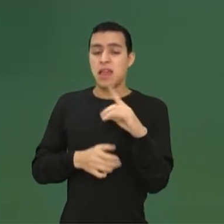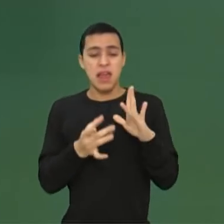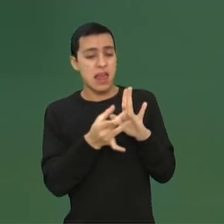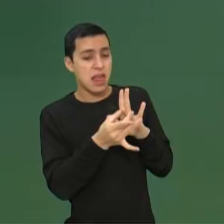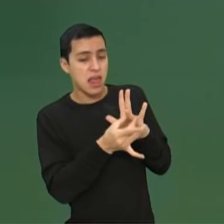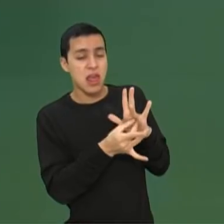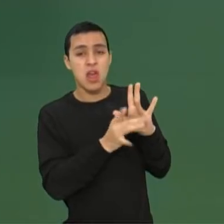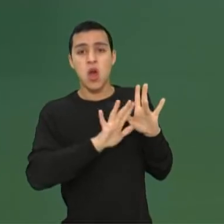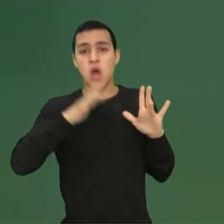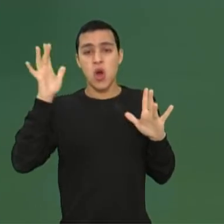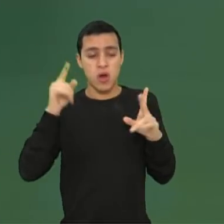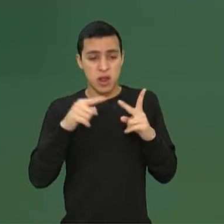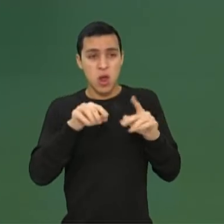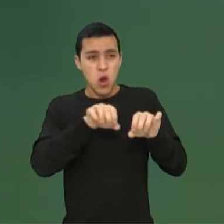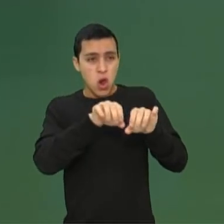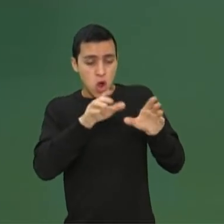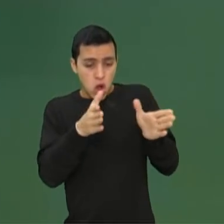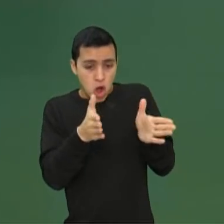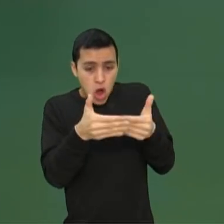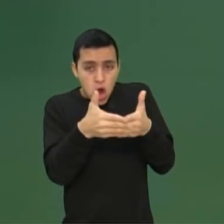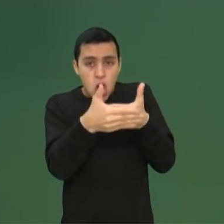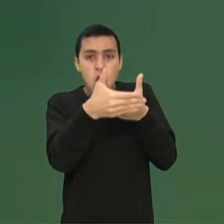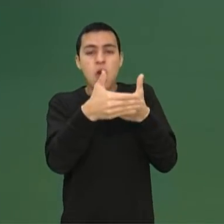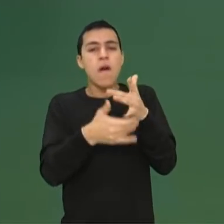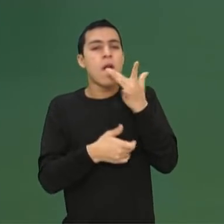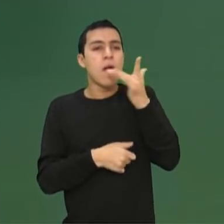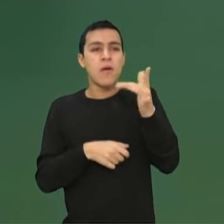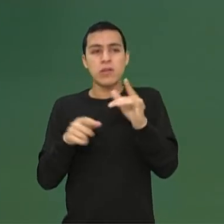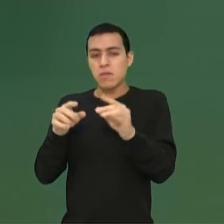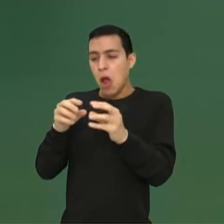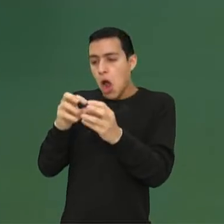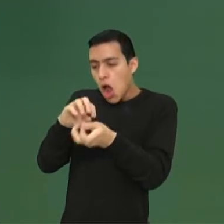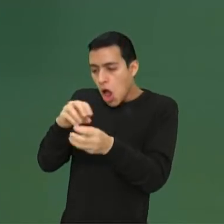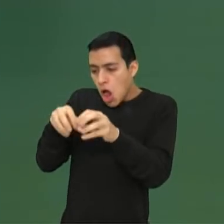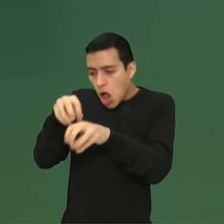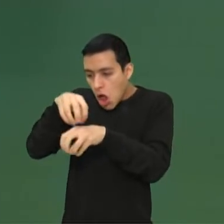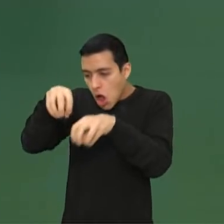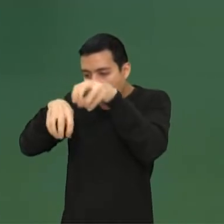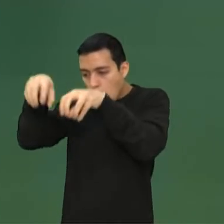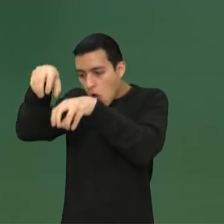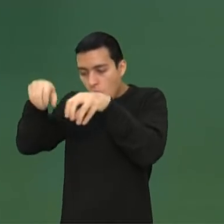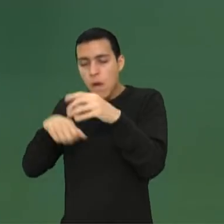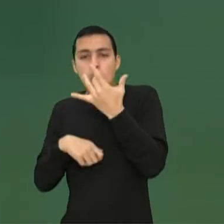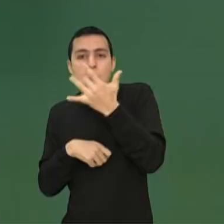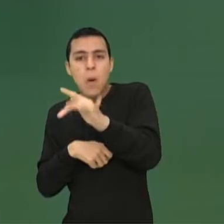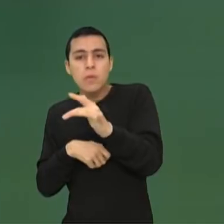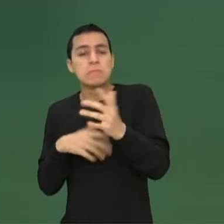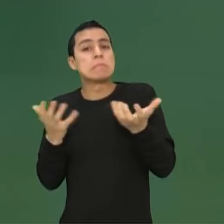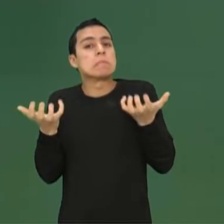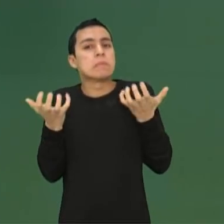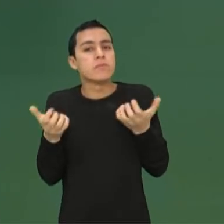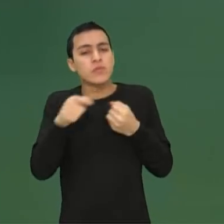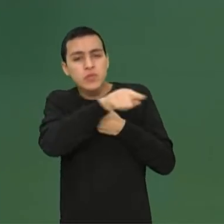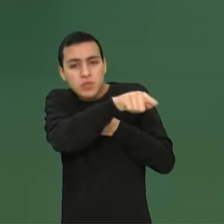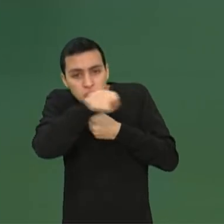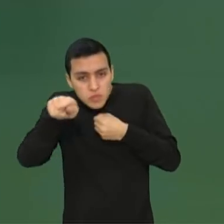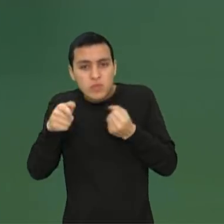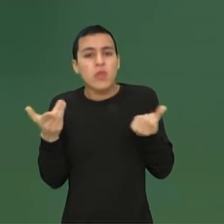ouro, barras de ouro e pepita de ouro. Eu quero agora que